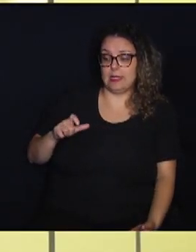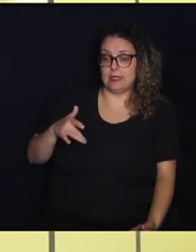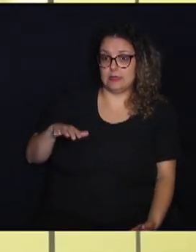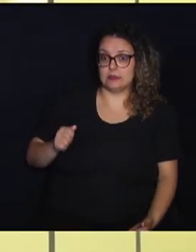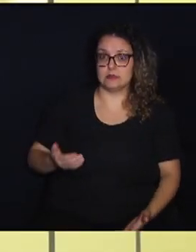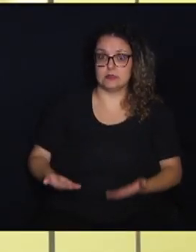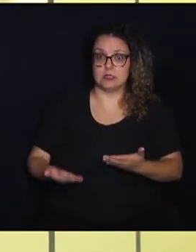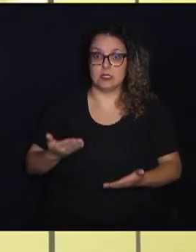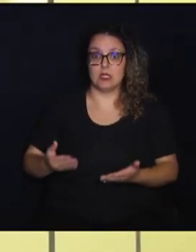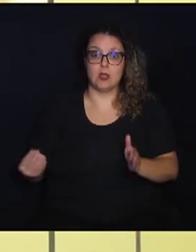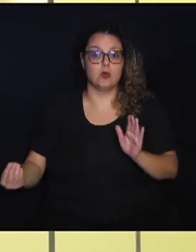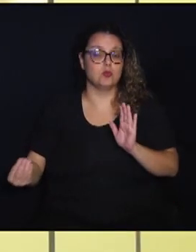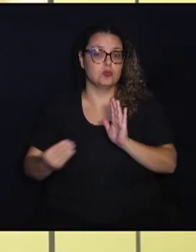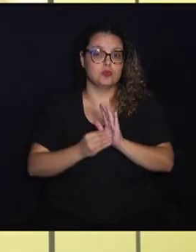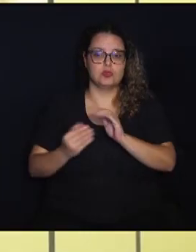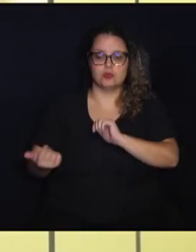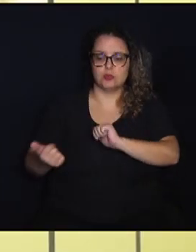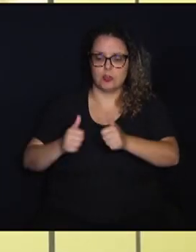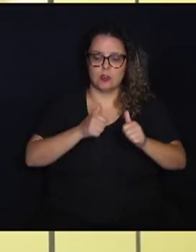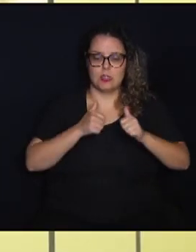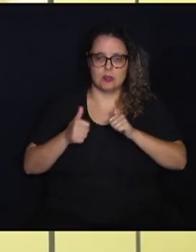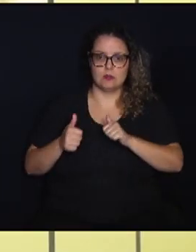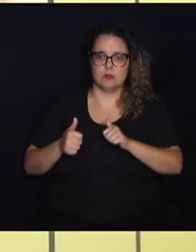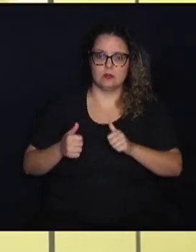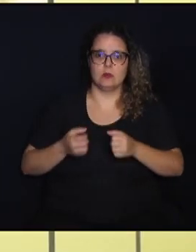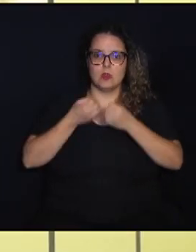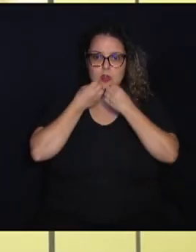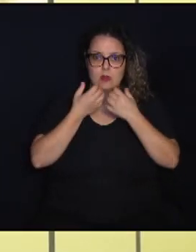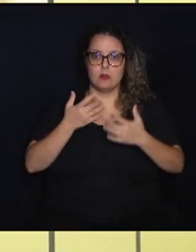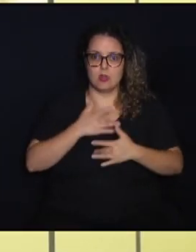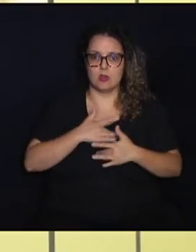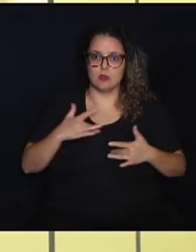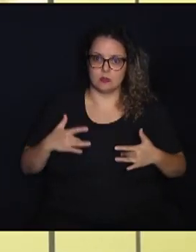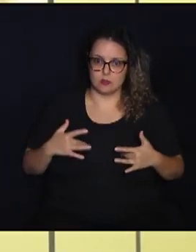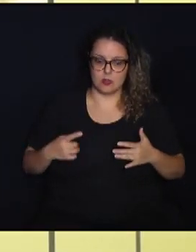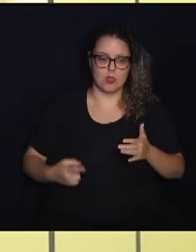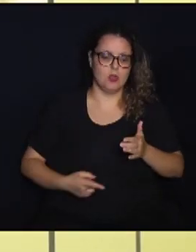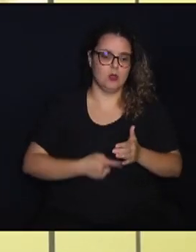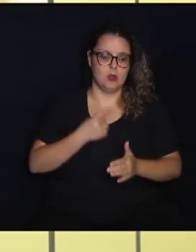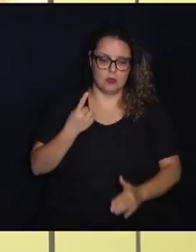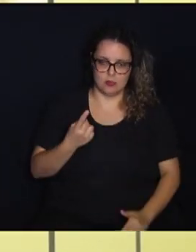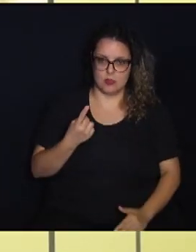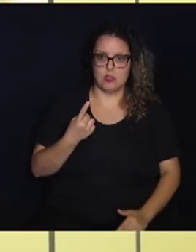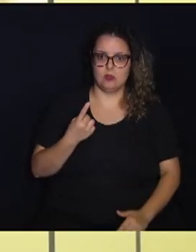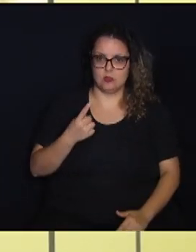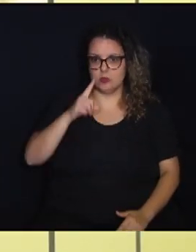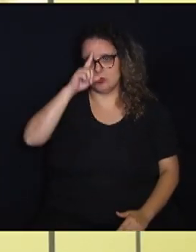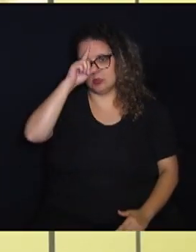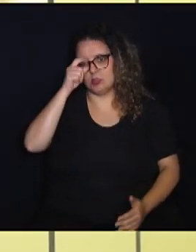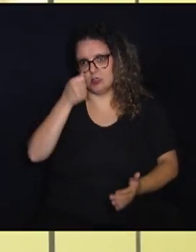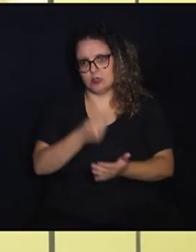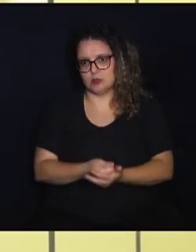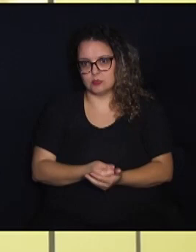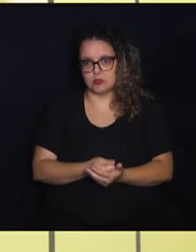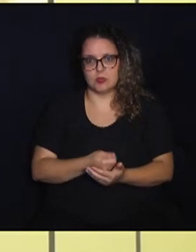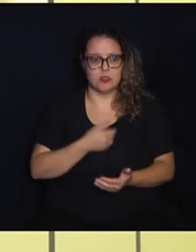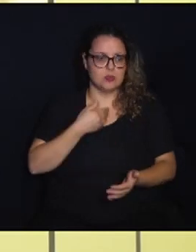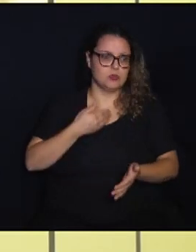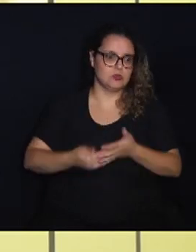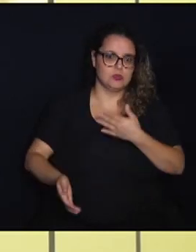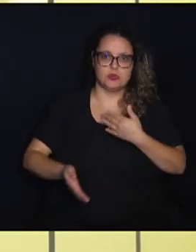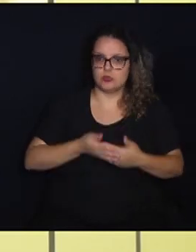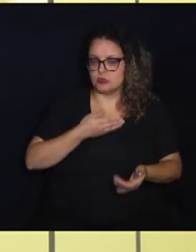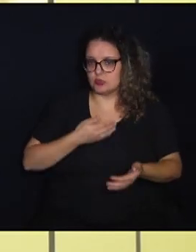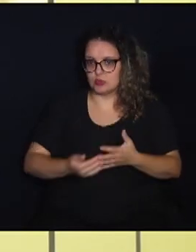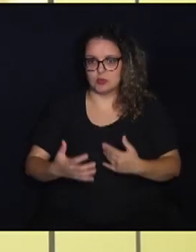levo em consideração. O bem-estar, ele tem que ser o primeiro fator determinante aí de qualquer processo